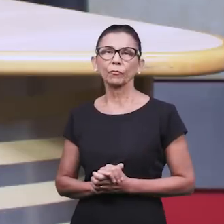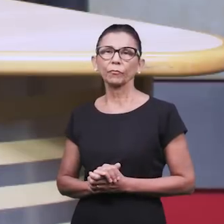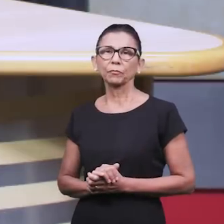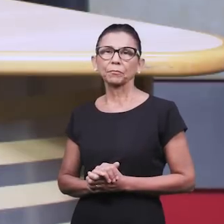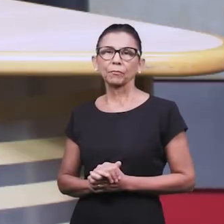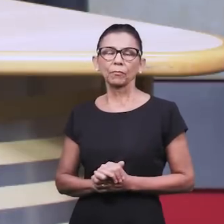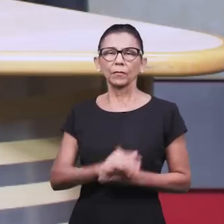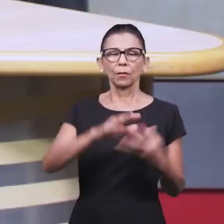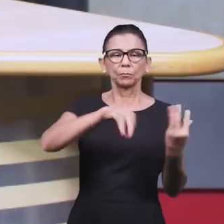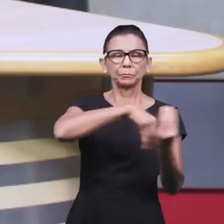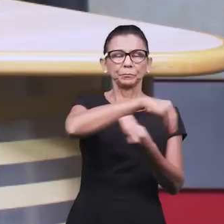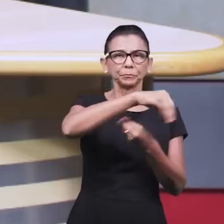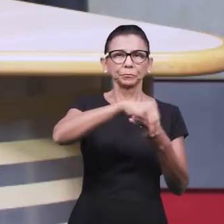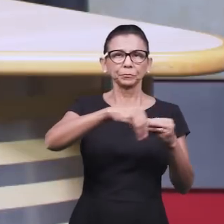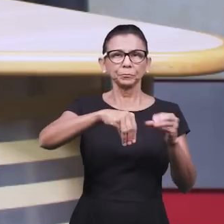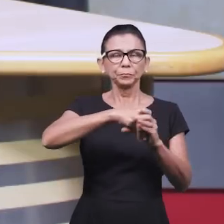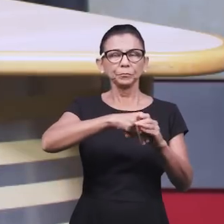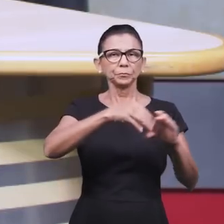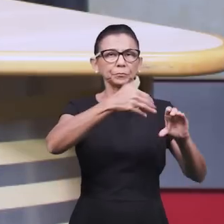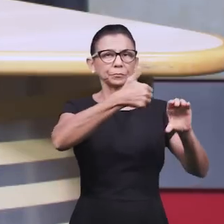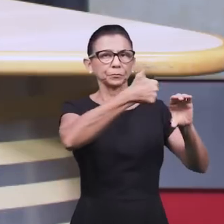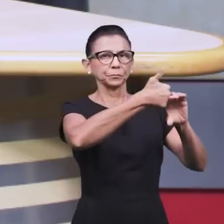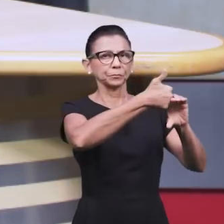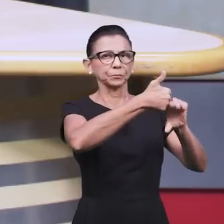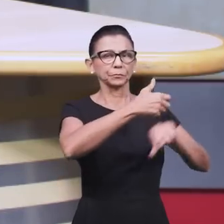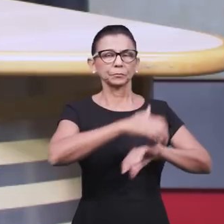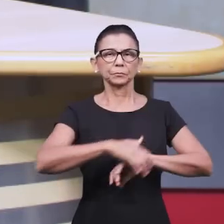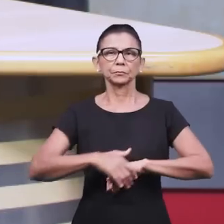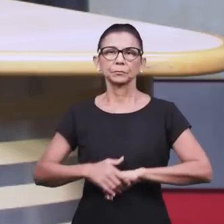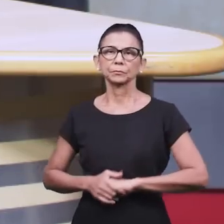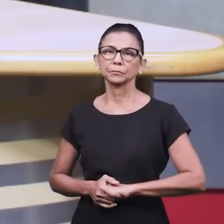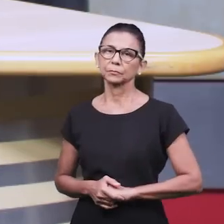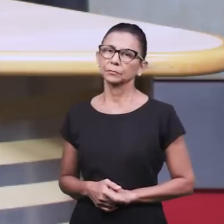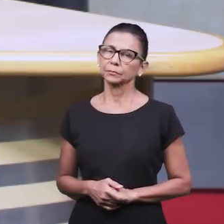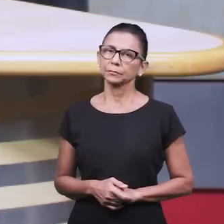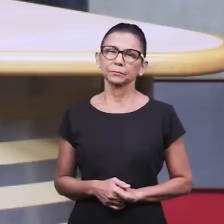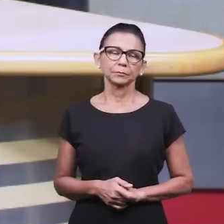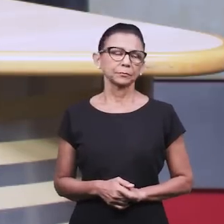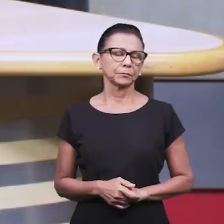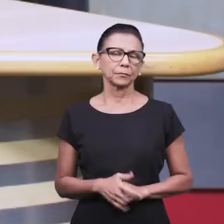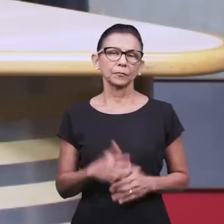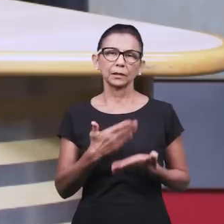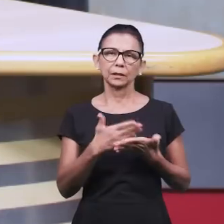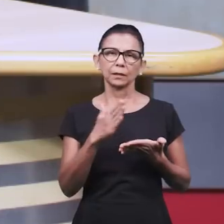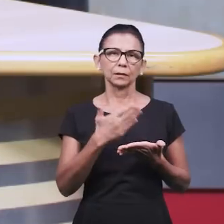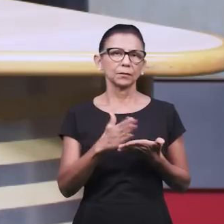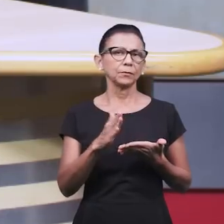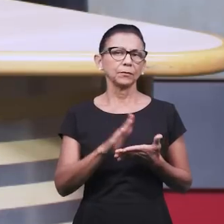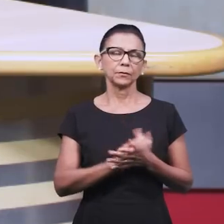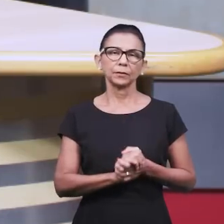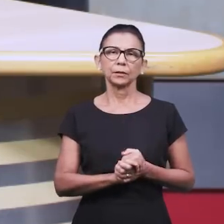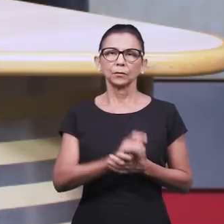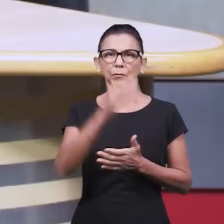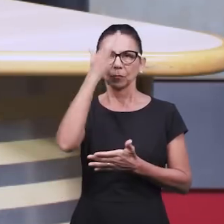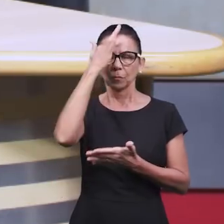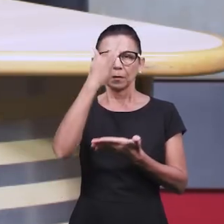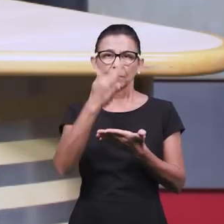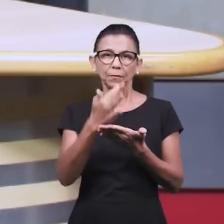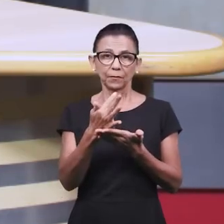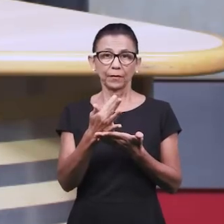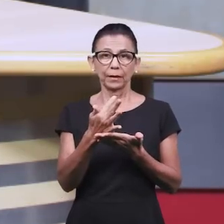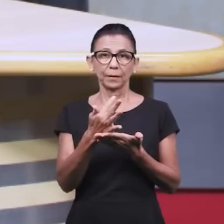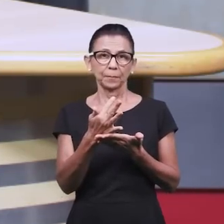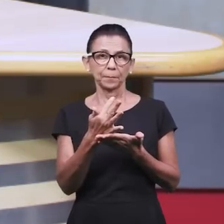paganismo dentro do cristianismo. Então, essa fé não tem nada a ver com a fé genuína,